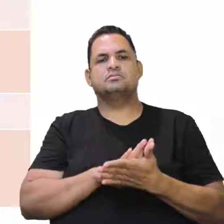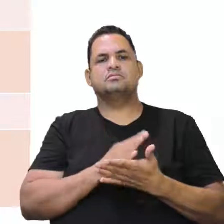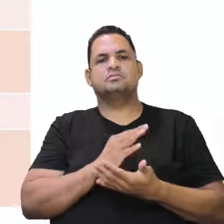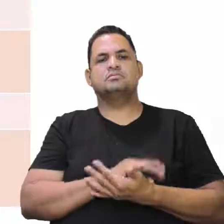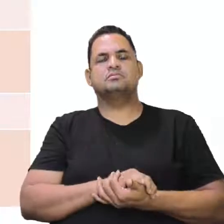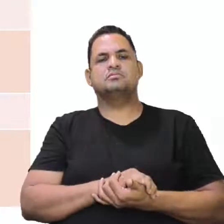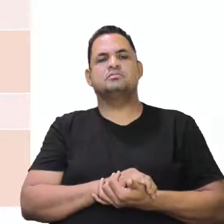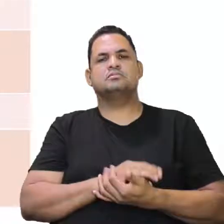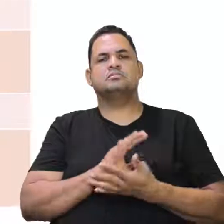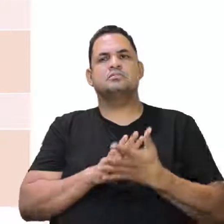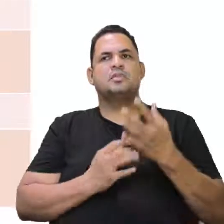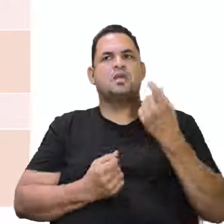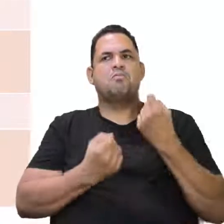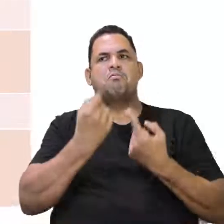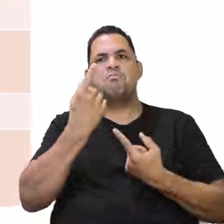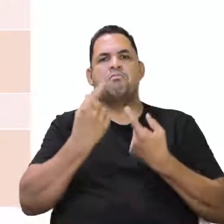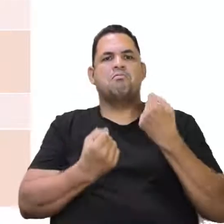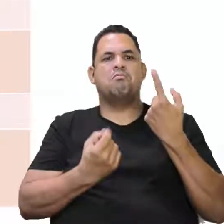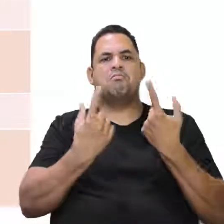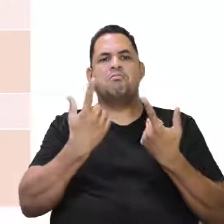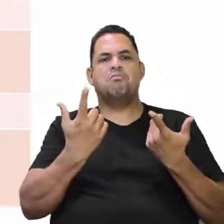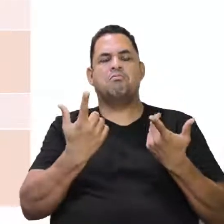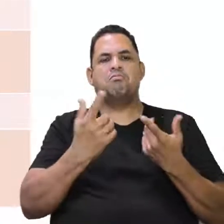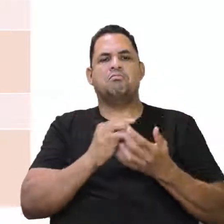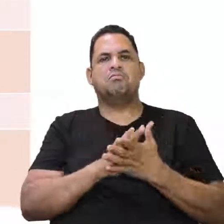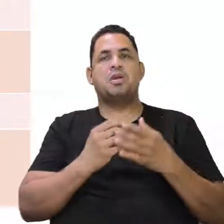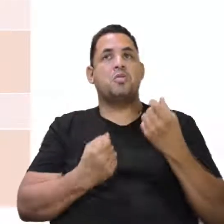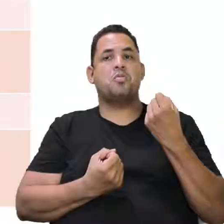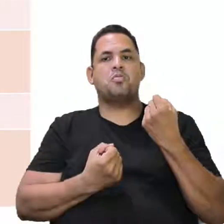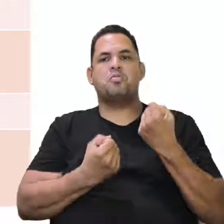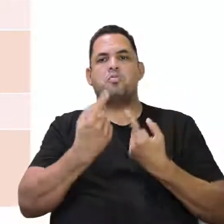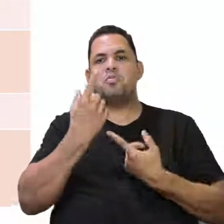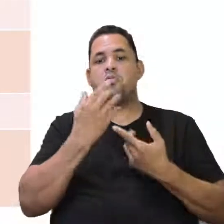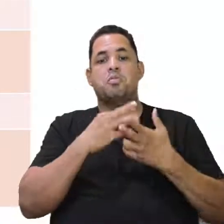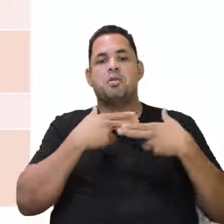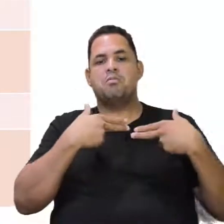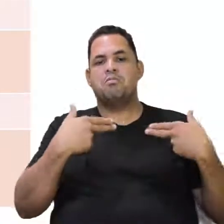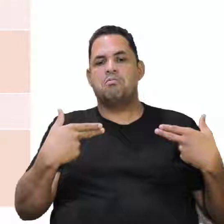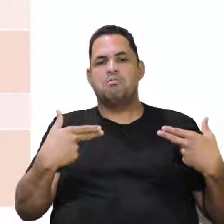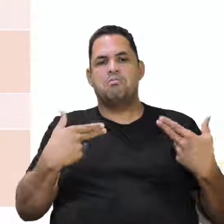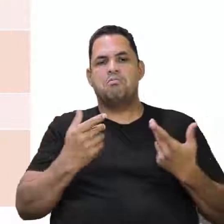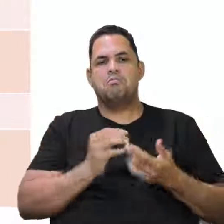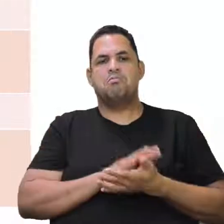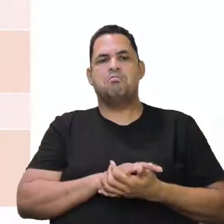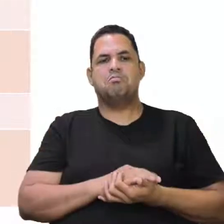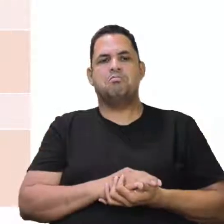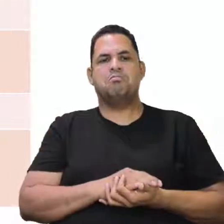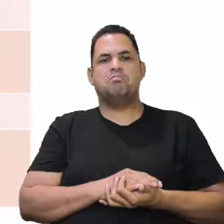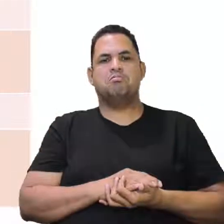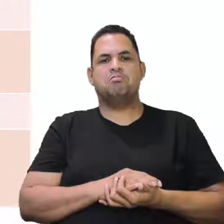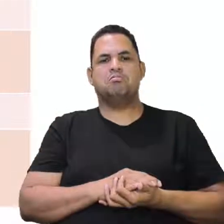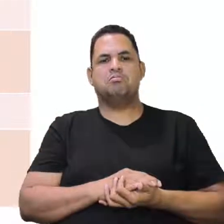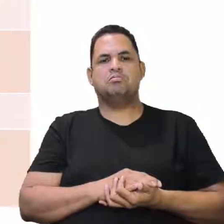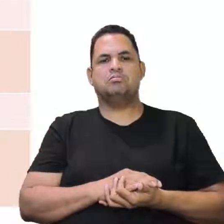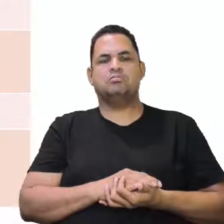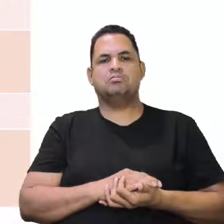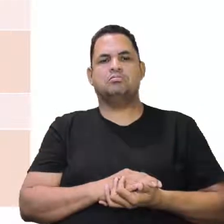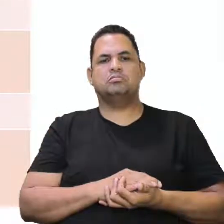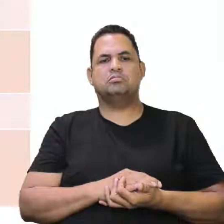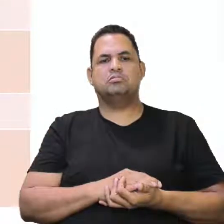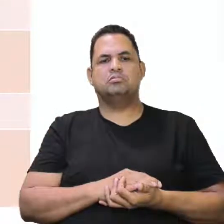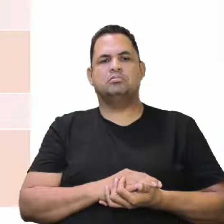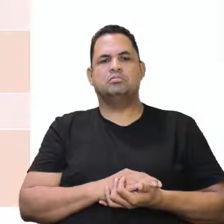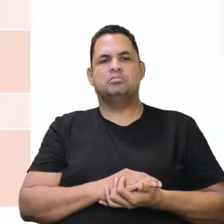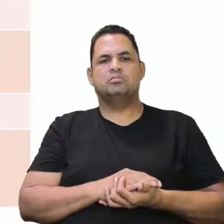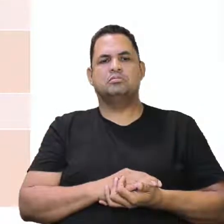o quê? Alguém? Não, alguma coisa. Sorry, alguma coisa. Um errinho aqui.